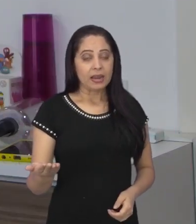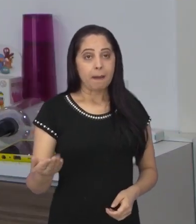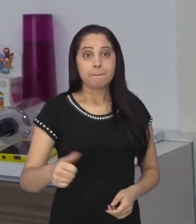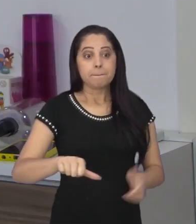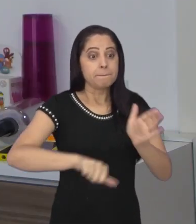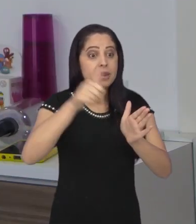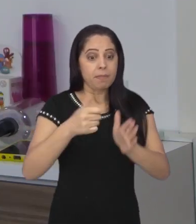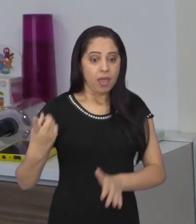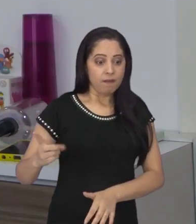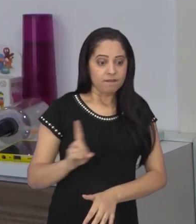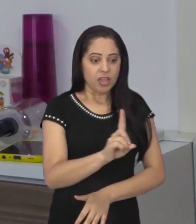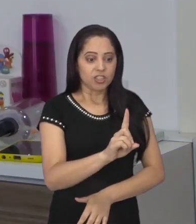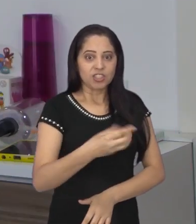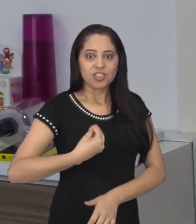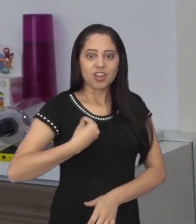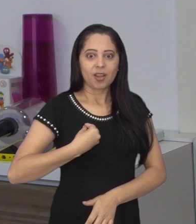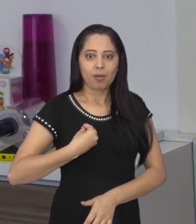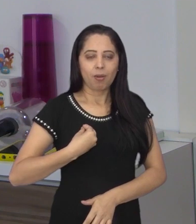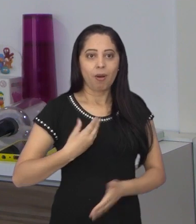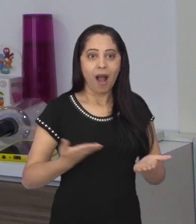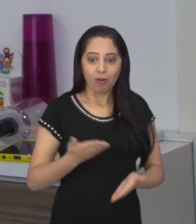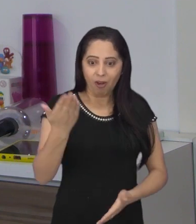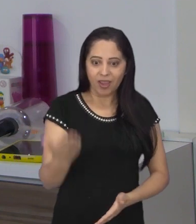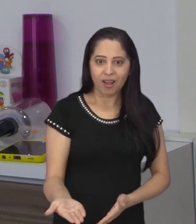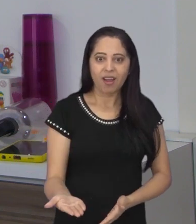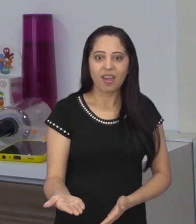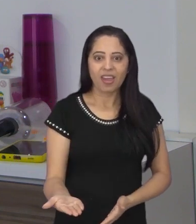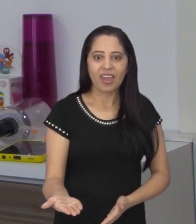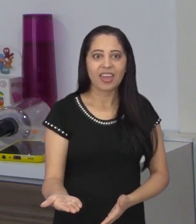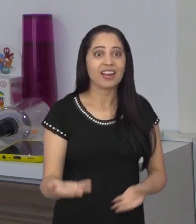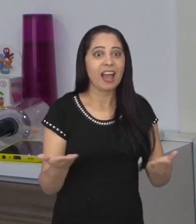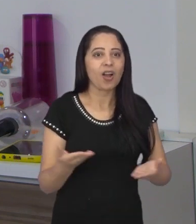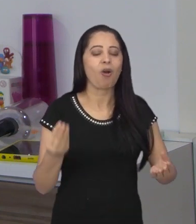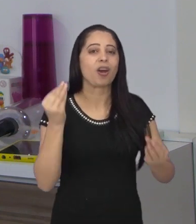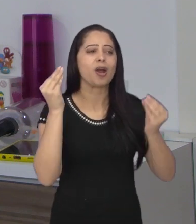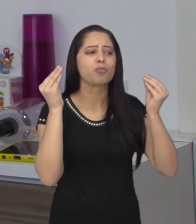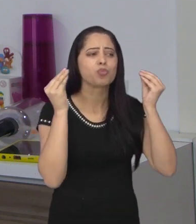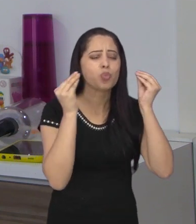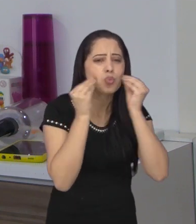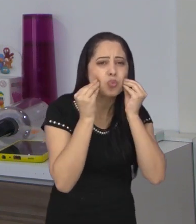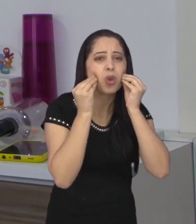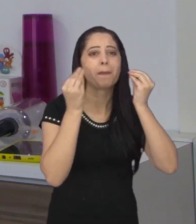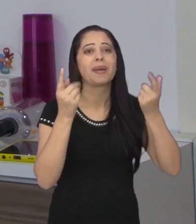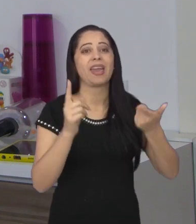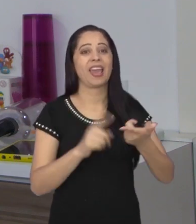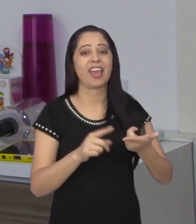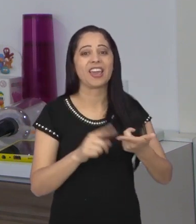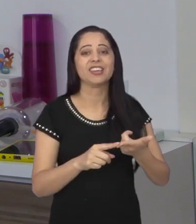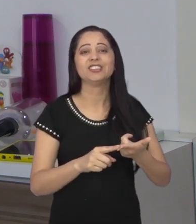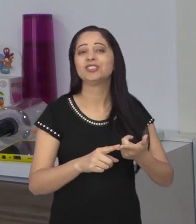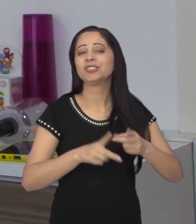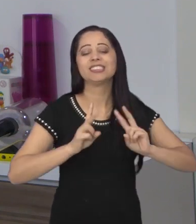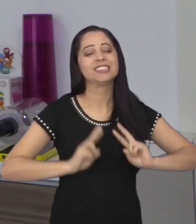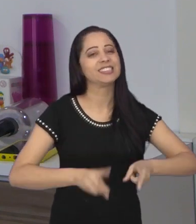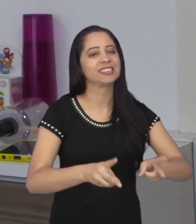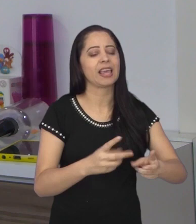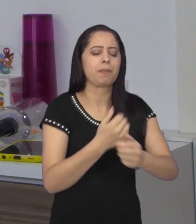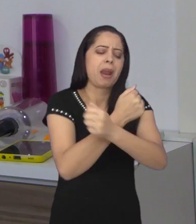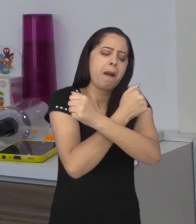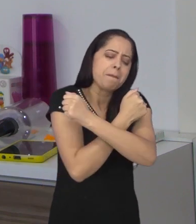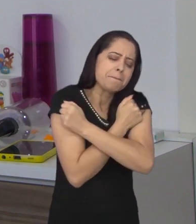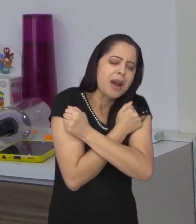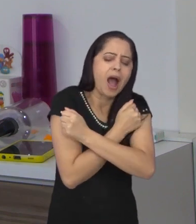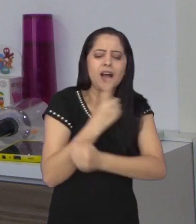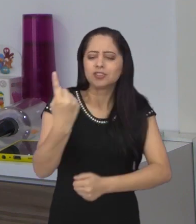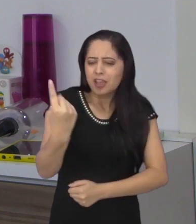a primeira vez, ele é muito grato, porque eu lembro que ele vinha dar beijinho, ele fazia qualquer estímulo com a musicoterapia e vinha,